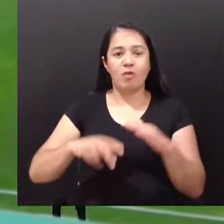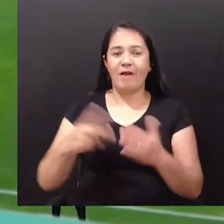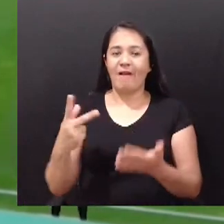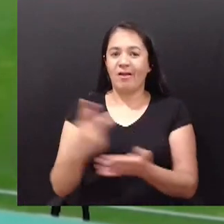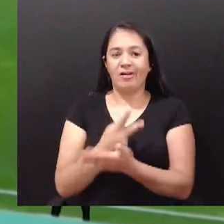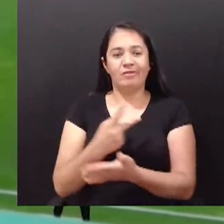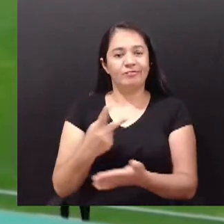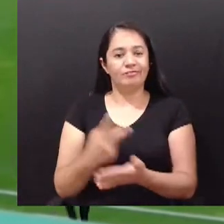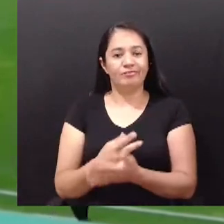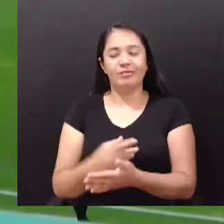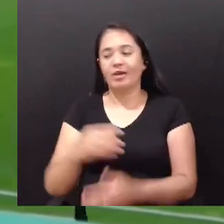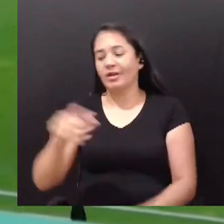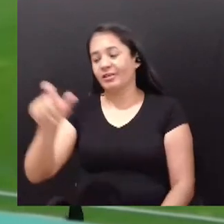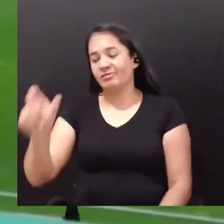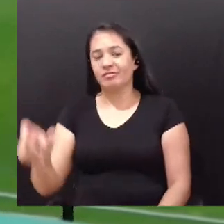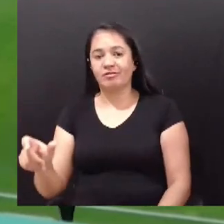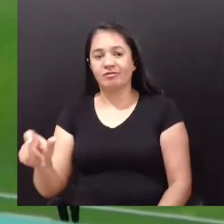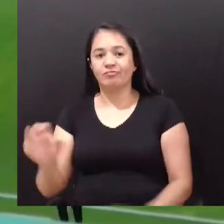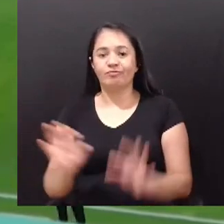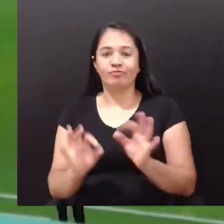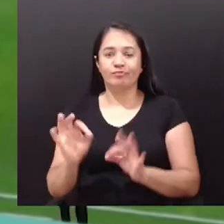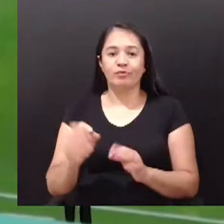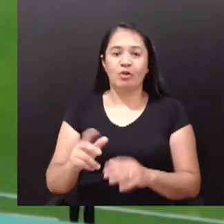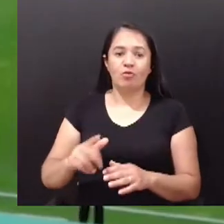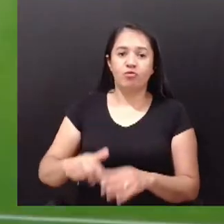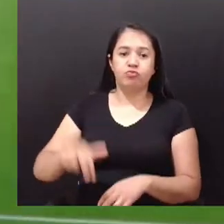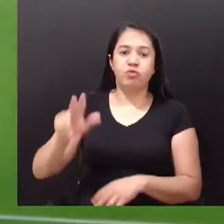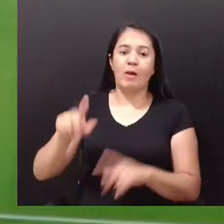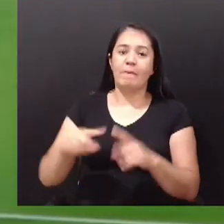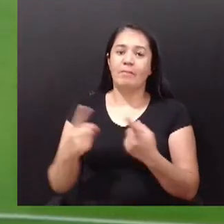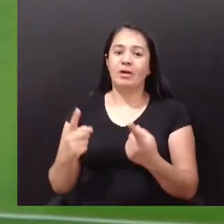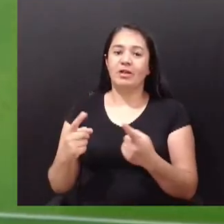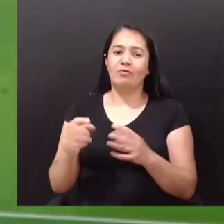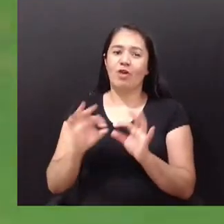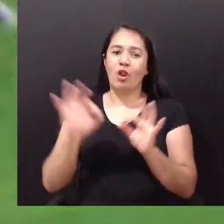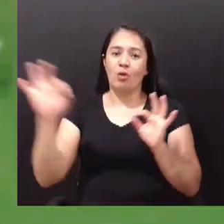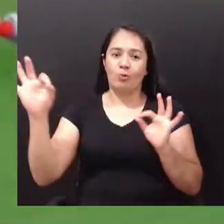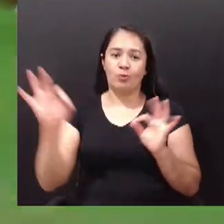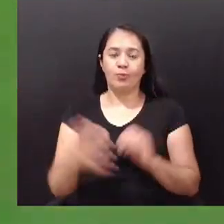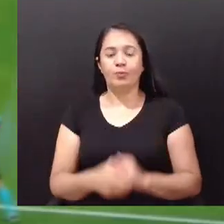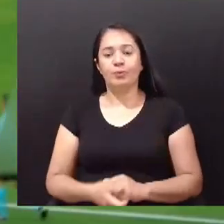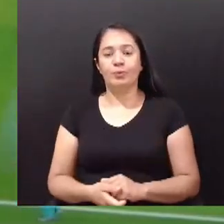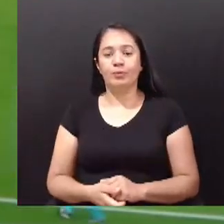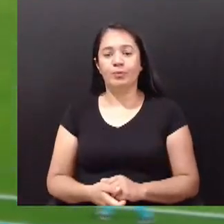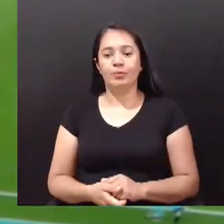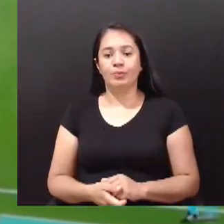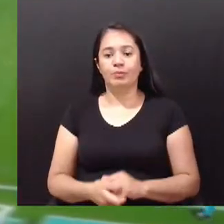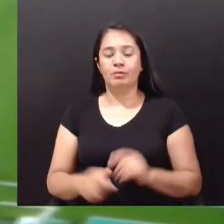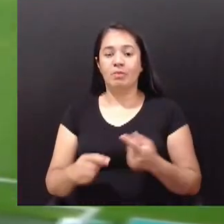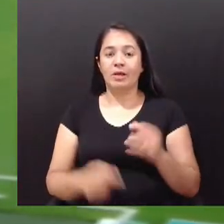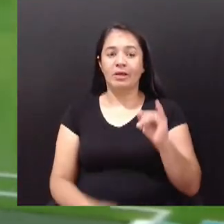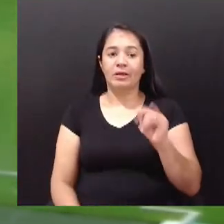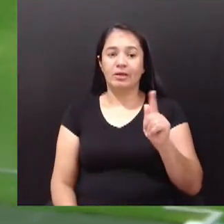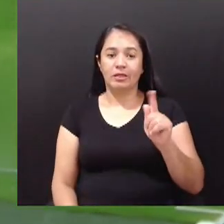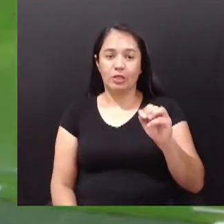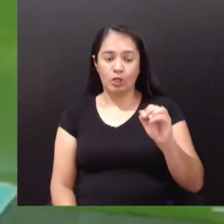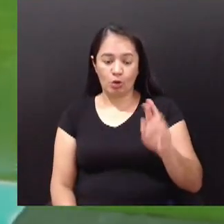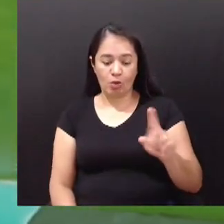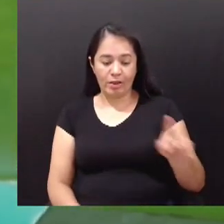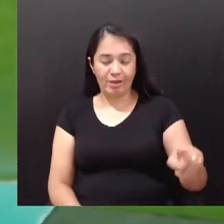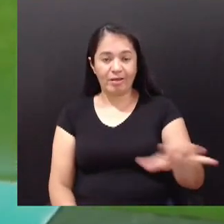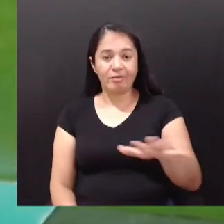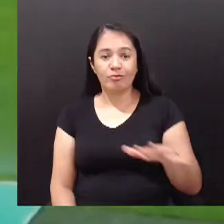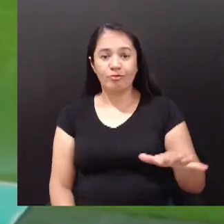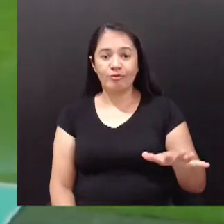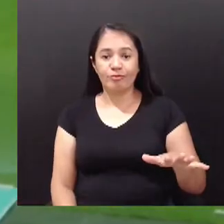Mezenga consertou com uma bicicleta, mas mandou longe. Logo depois, Igor Bolt, na esquerda, cortou para o